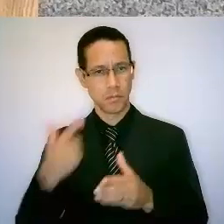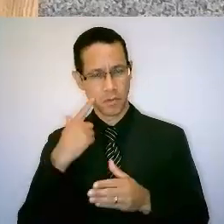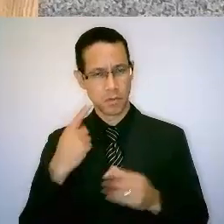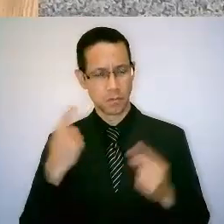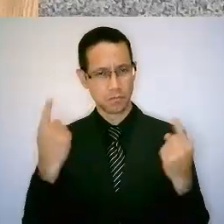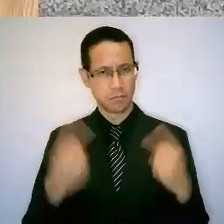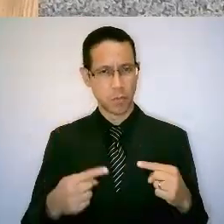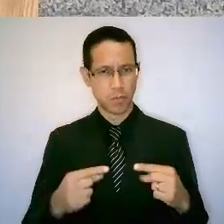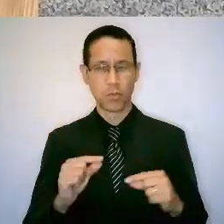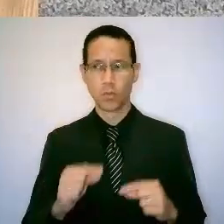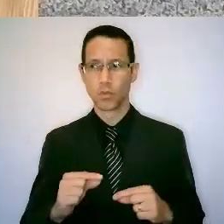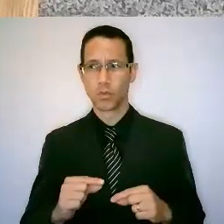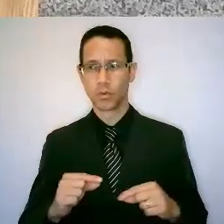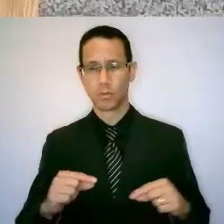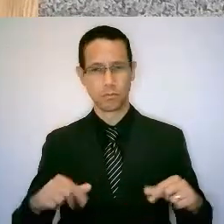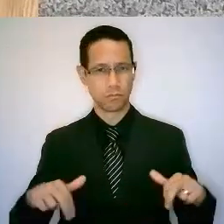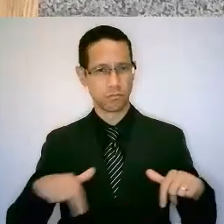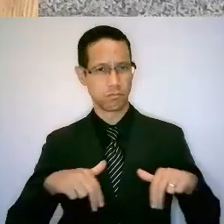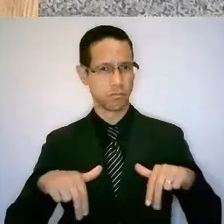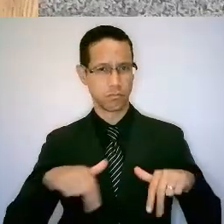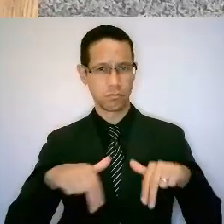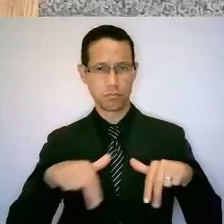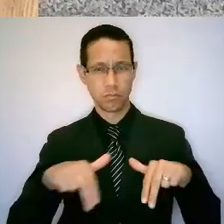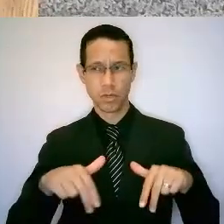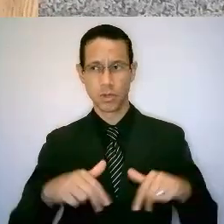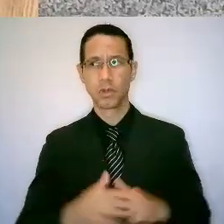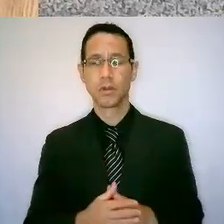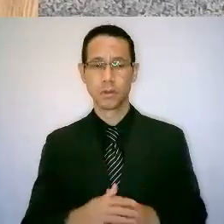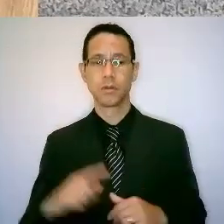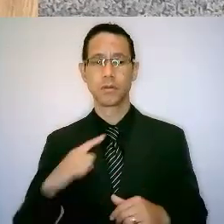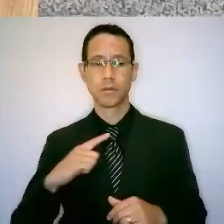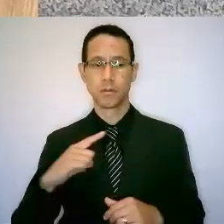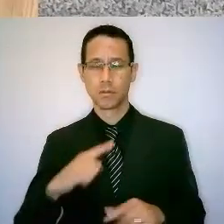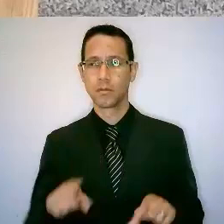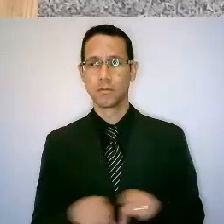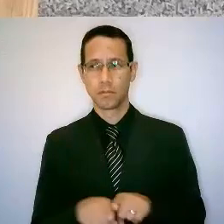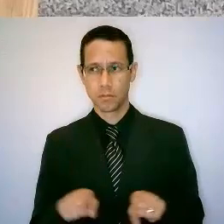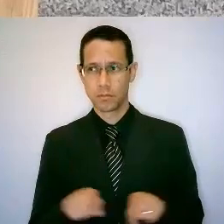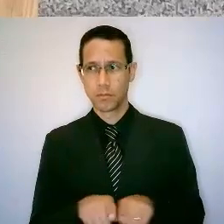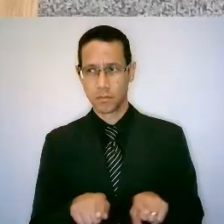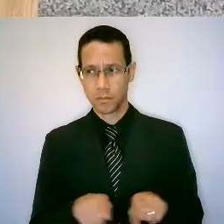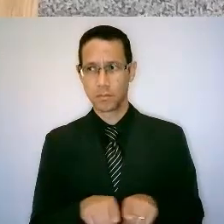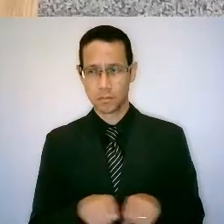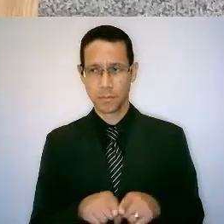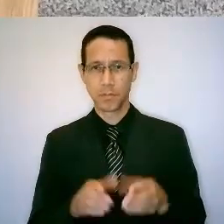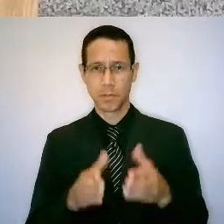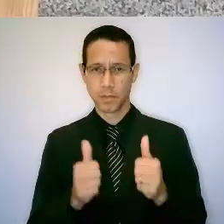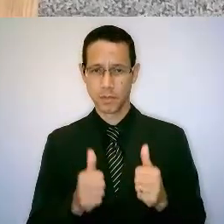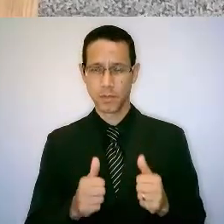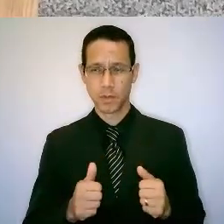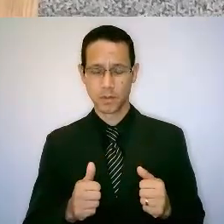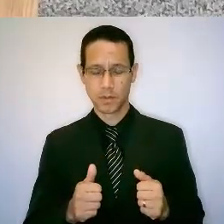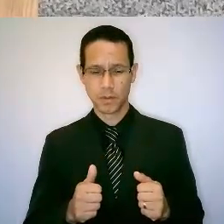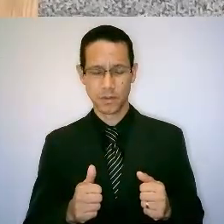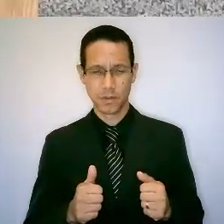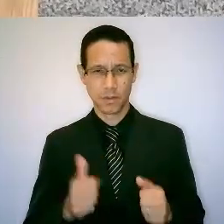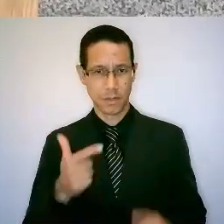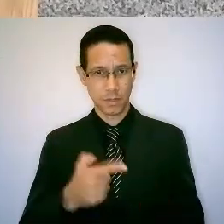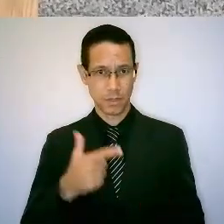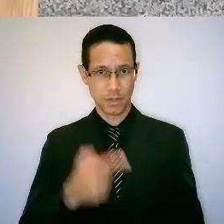motivou que ele saíssem do local dos fatos eles também viram a chegada do apelante antes dos disparos